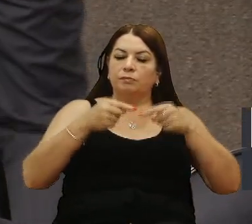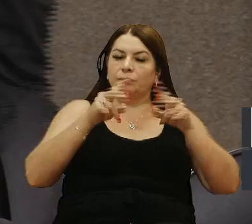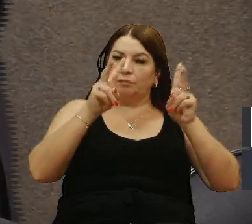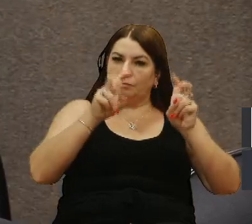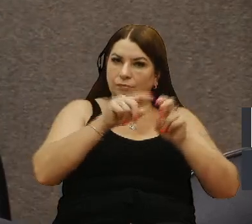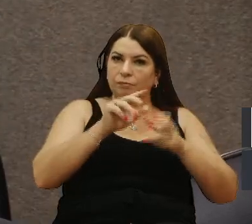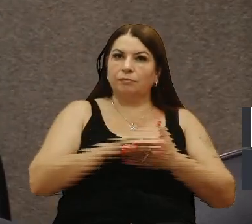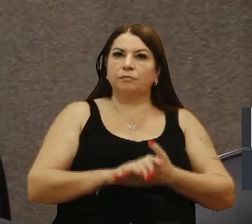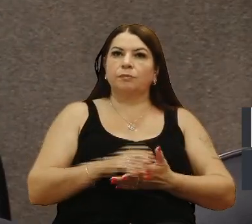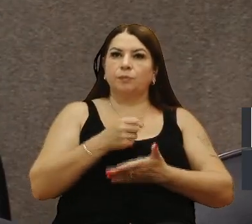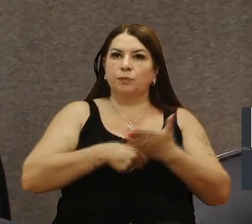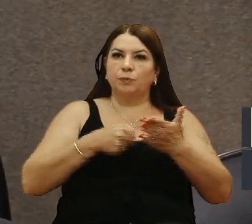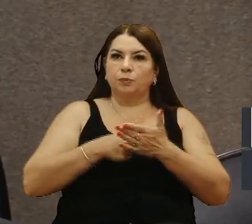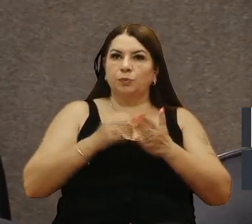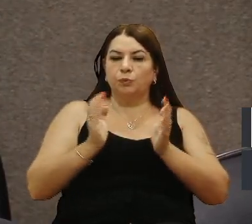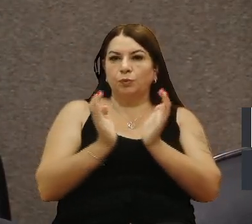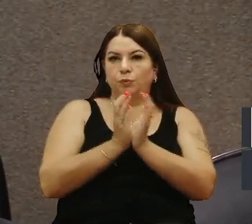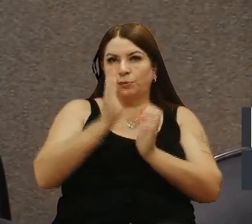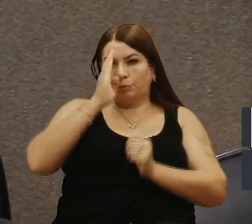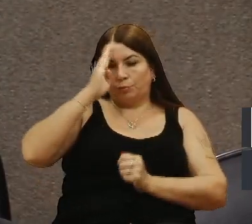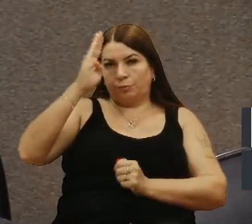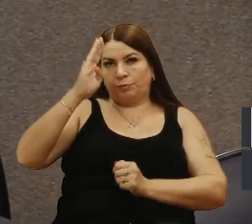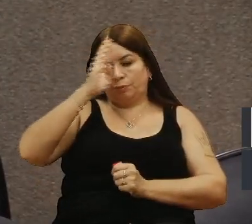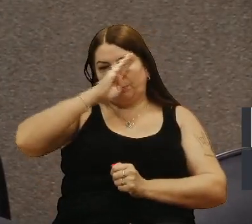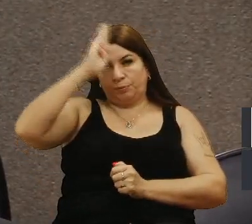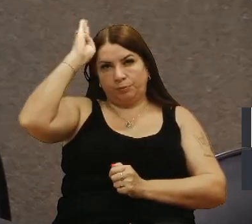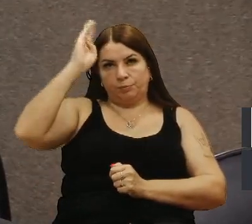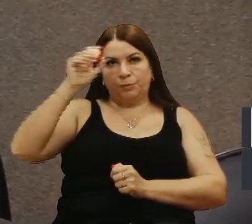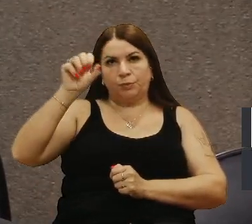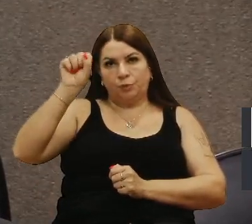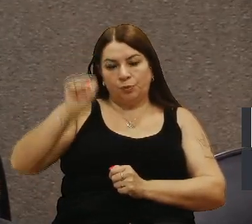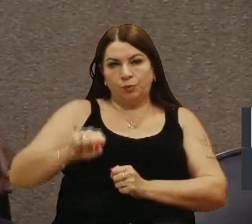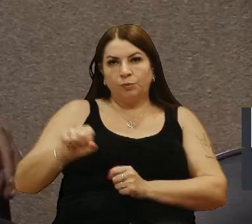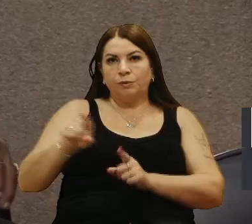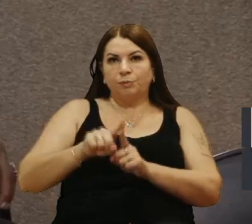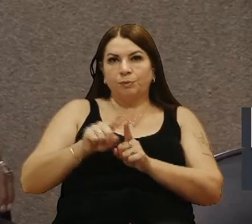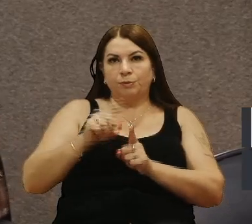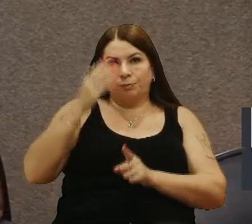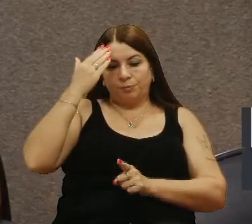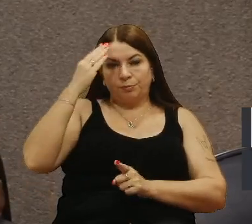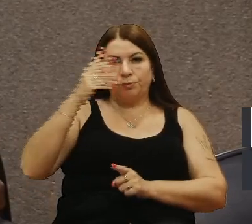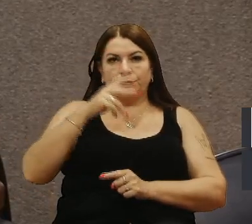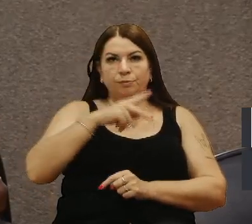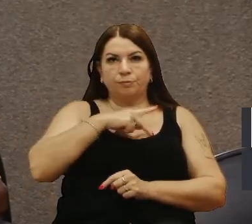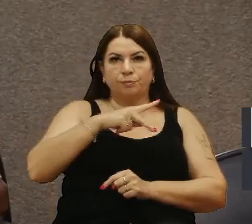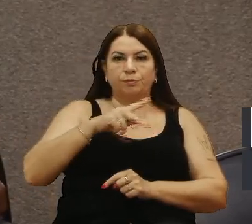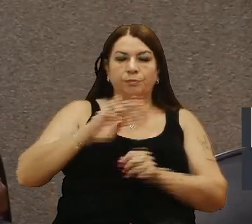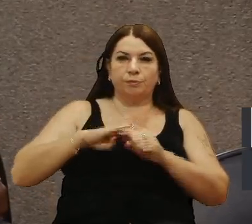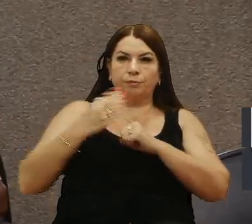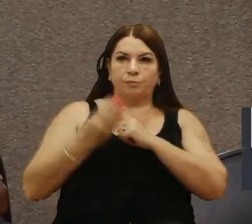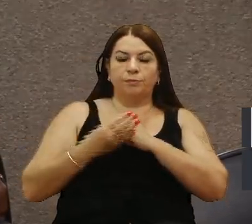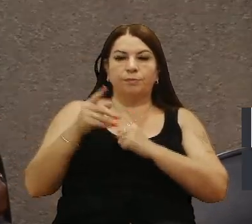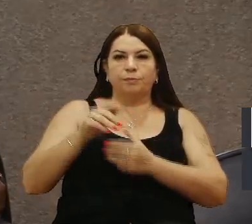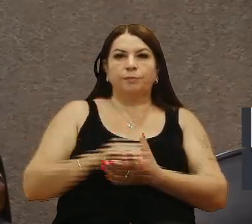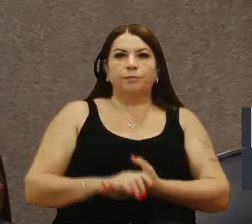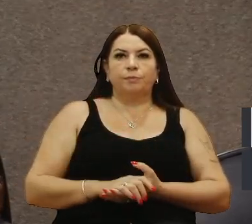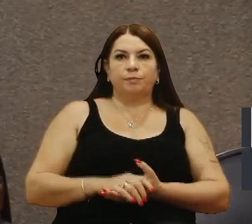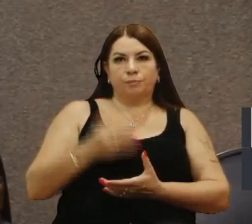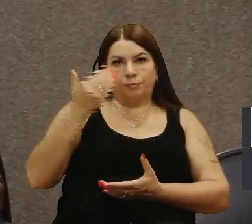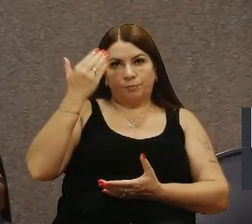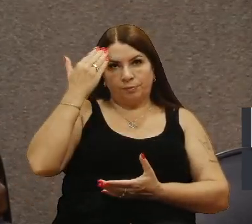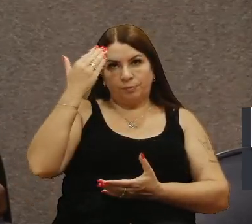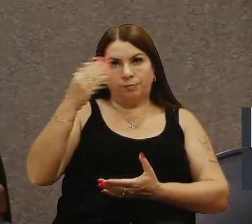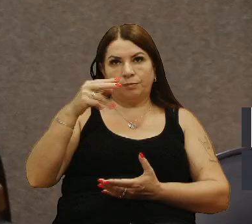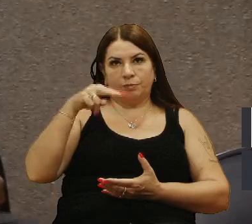e pela luta aí do nosso quartel dos bombeiros na Zona Sul. Quero agradecer aqui os presidentes de bairros que estão aqui presentes. Quero agradecer